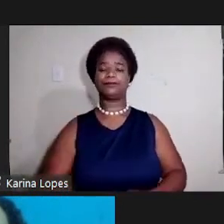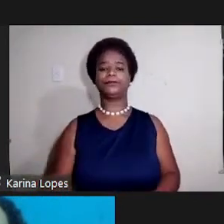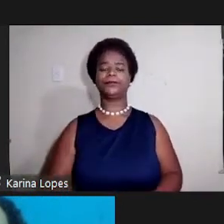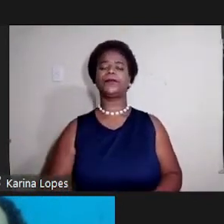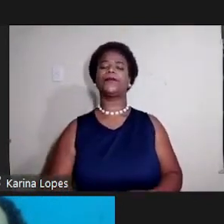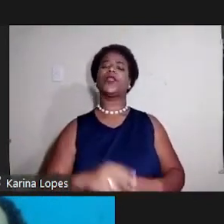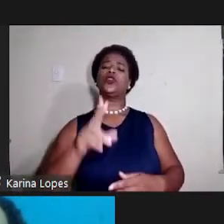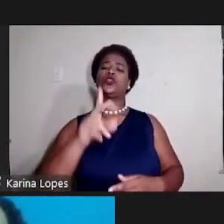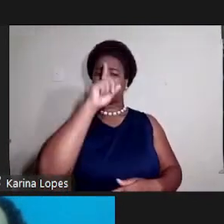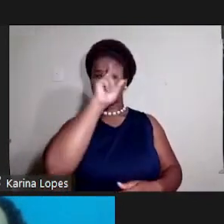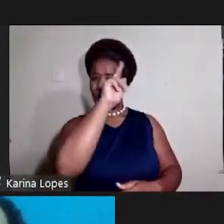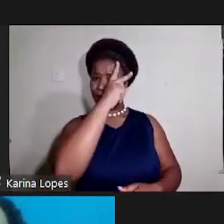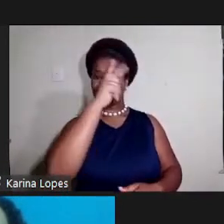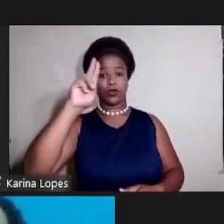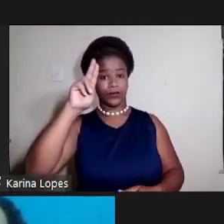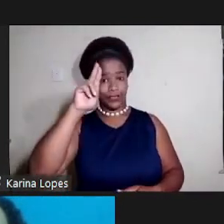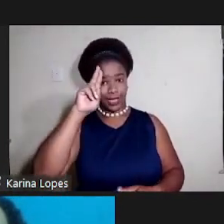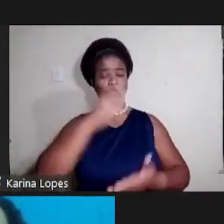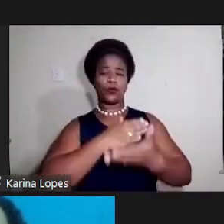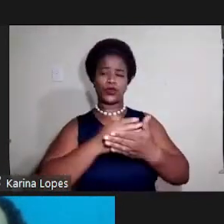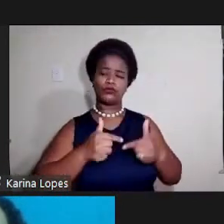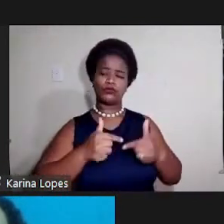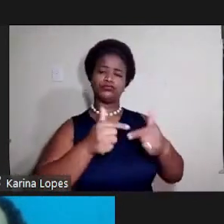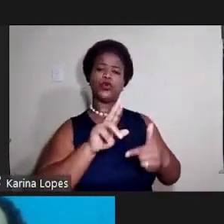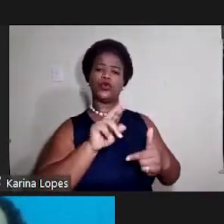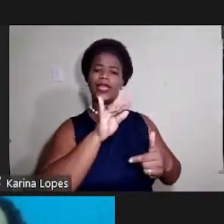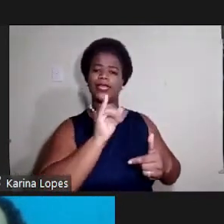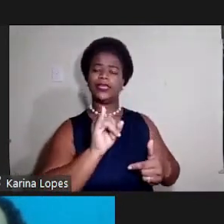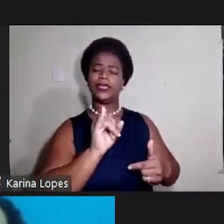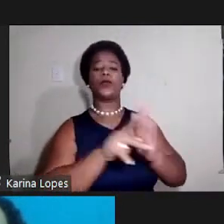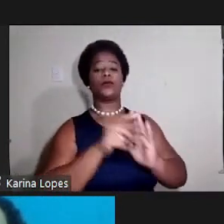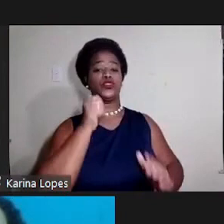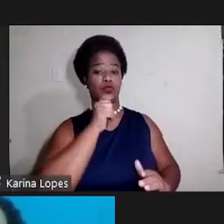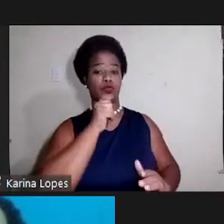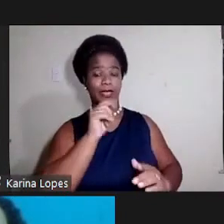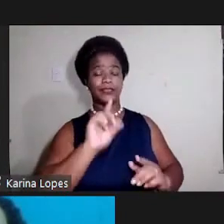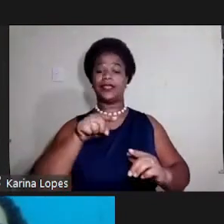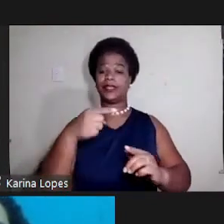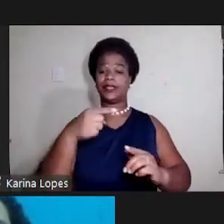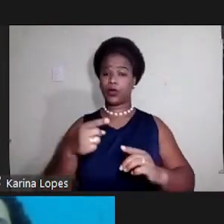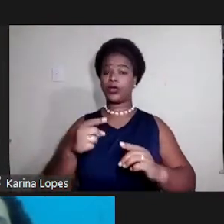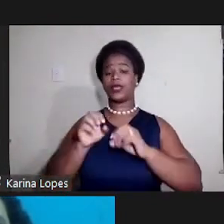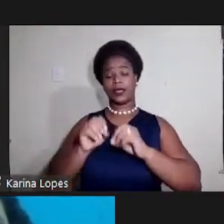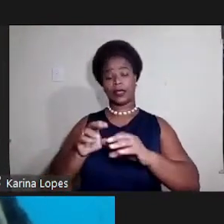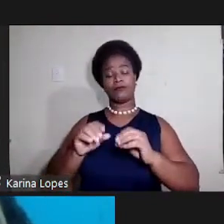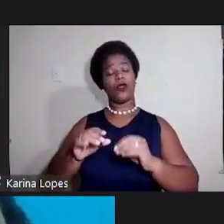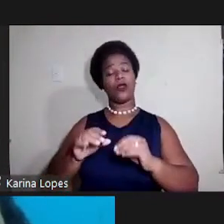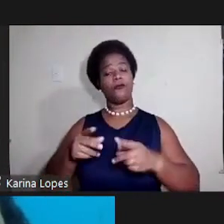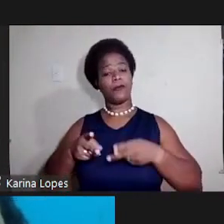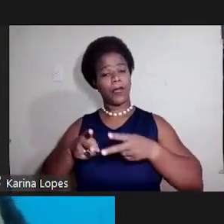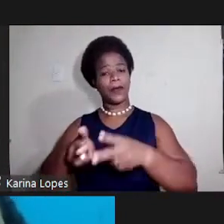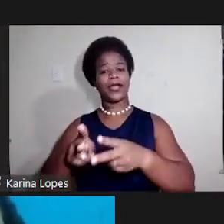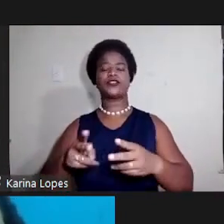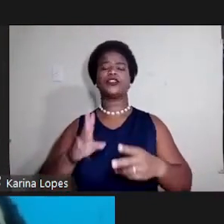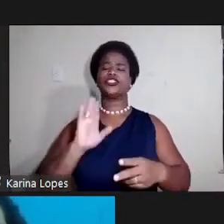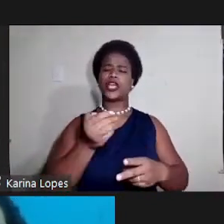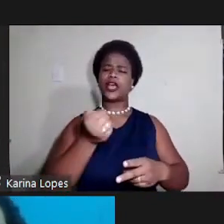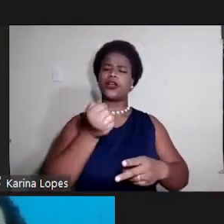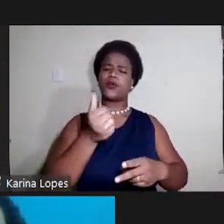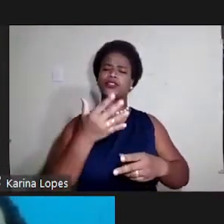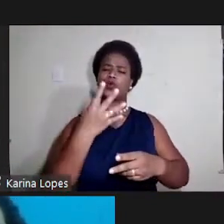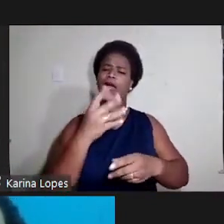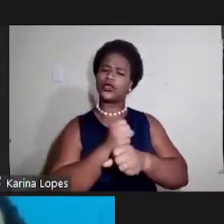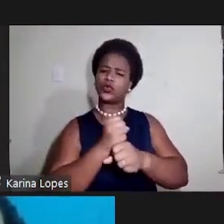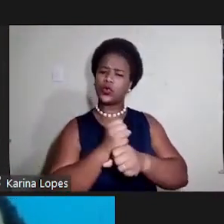na UTI adulto e depois na educação permanente. Há quase 4 anos, desde 2018, faz parte do quadro de servidores